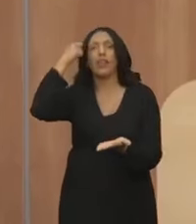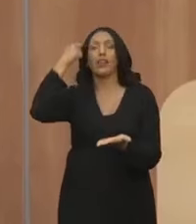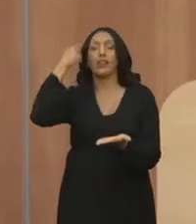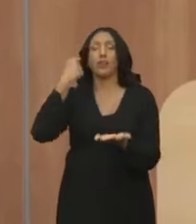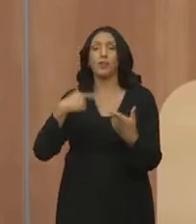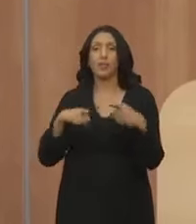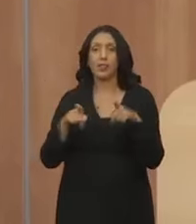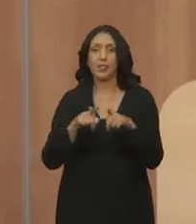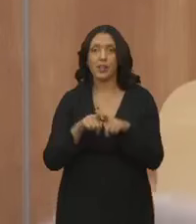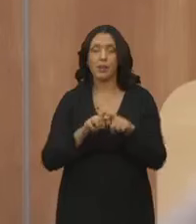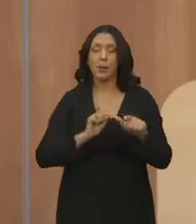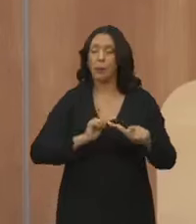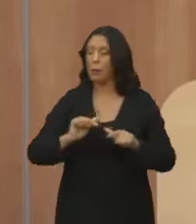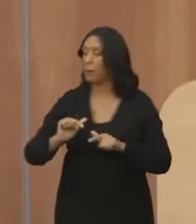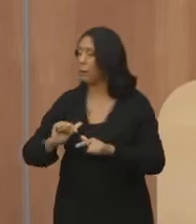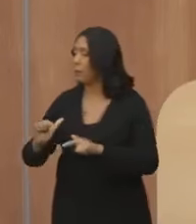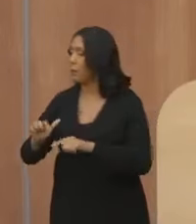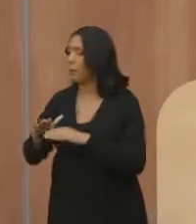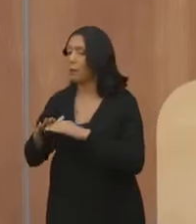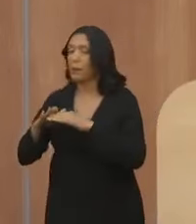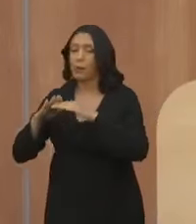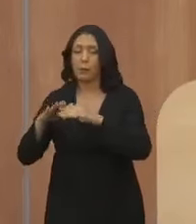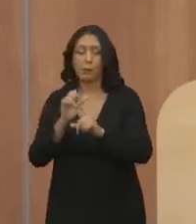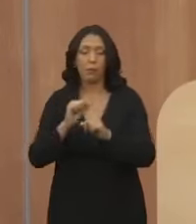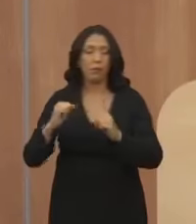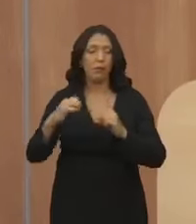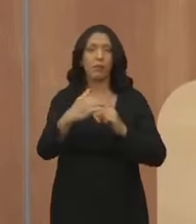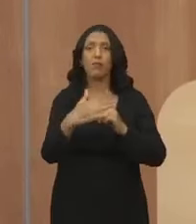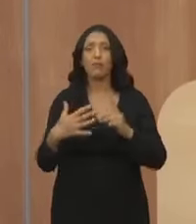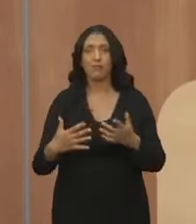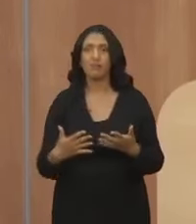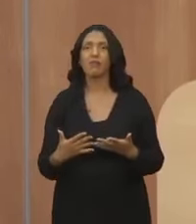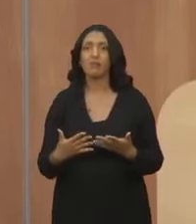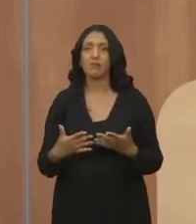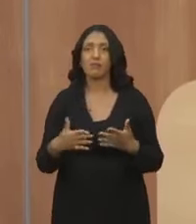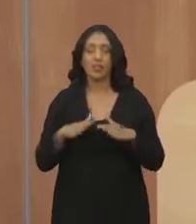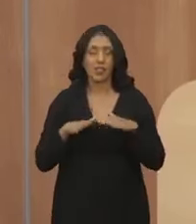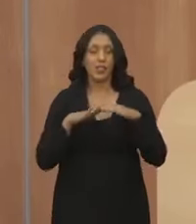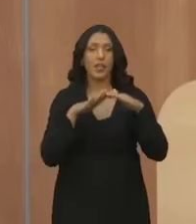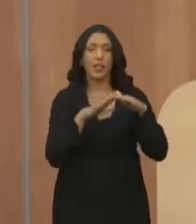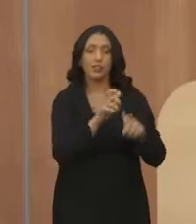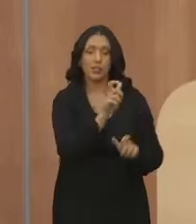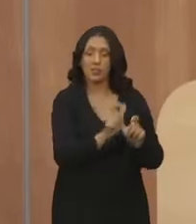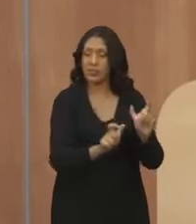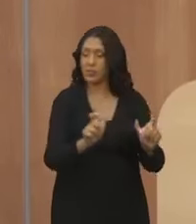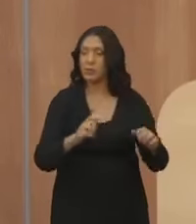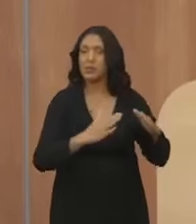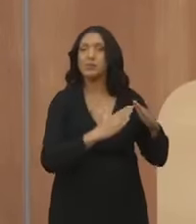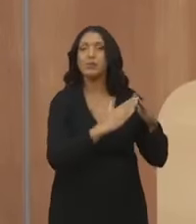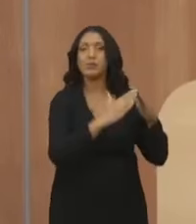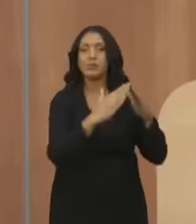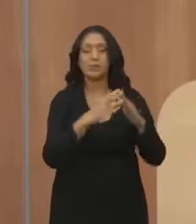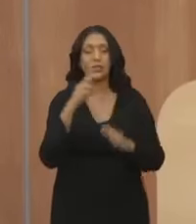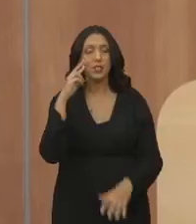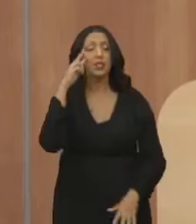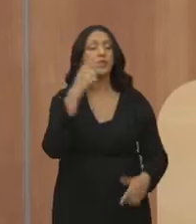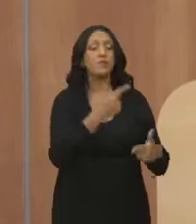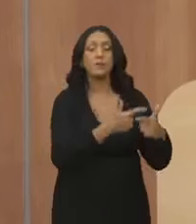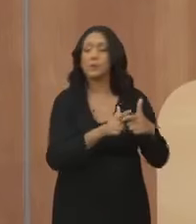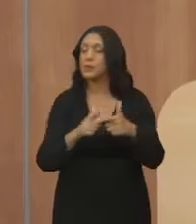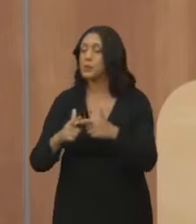público, qual a opção que você faz? E a opção é dura, porque Jacareí tem recursos